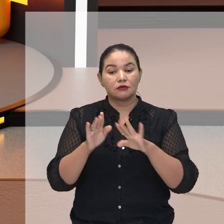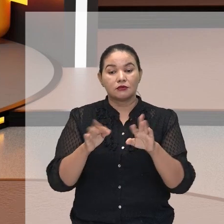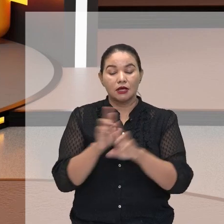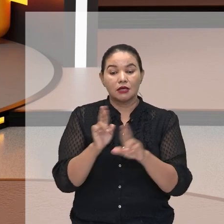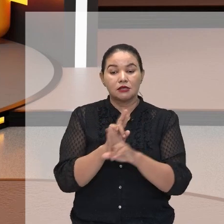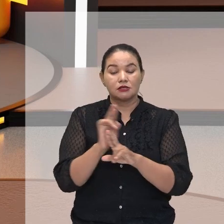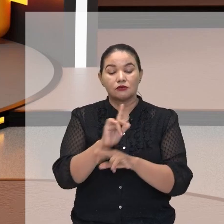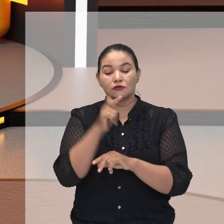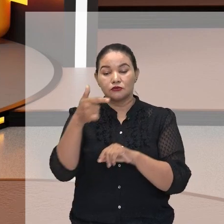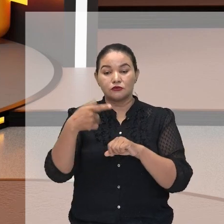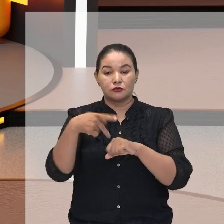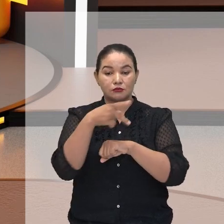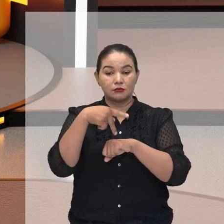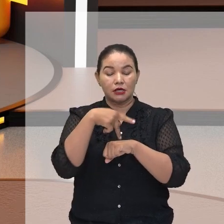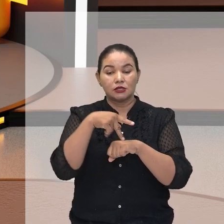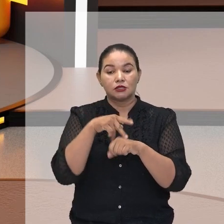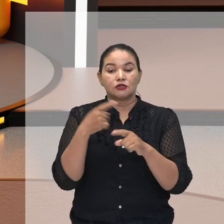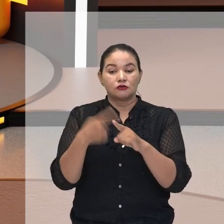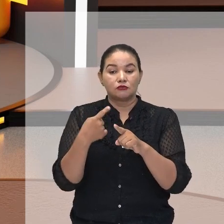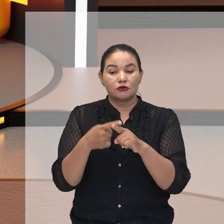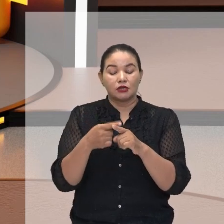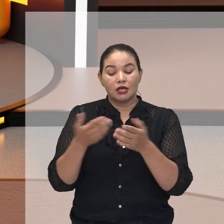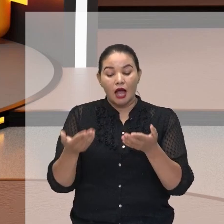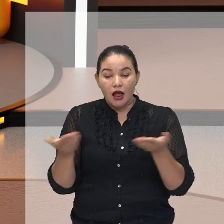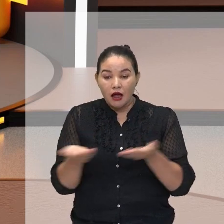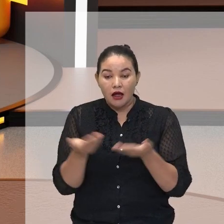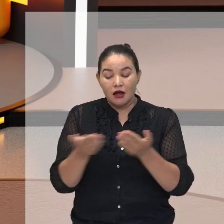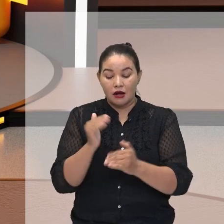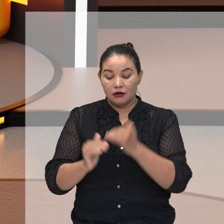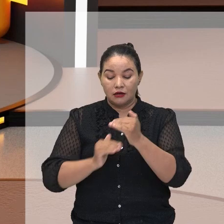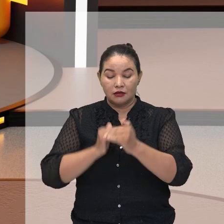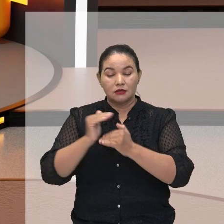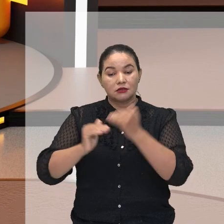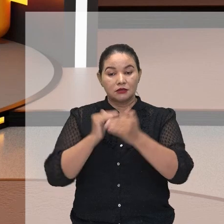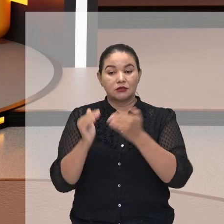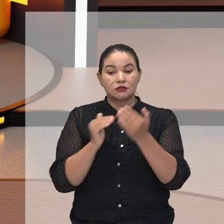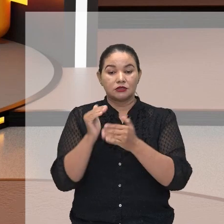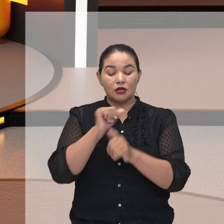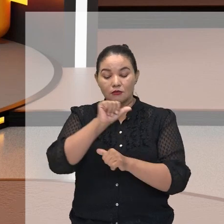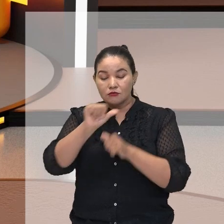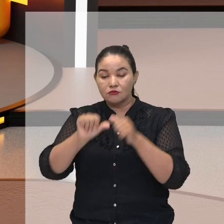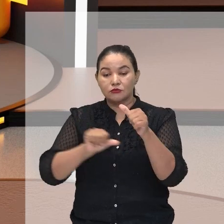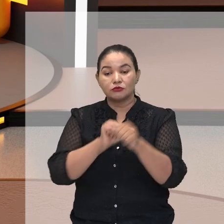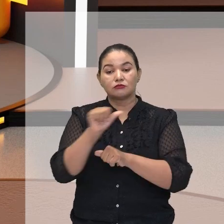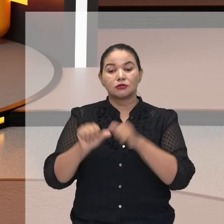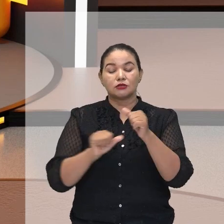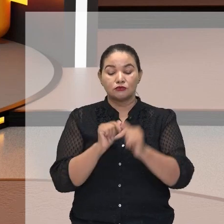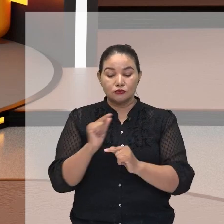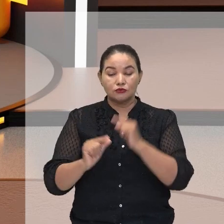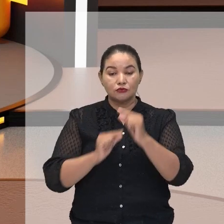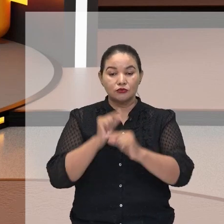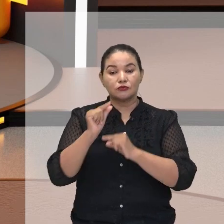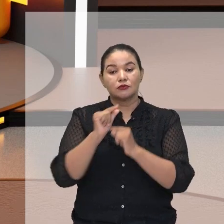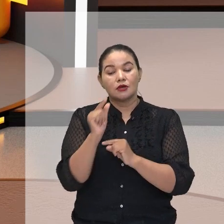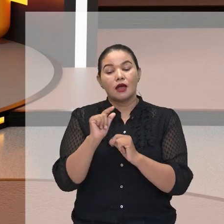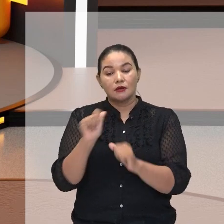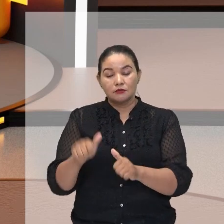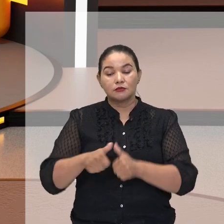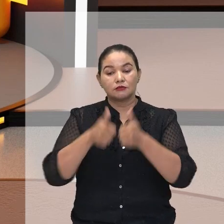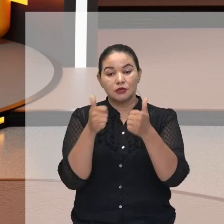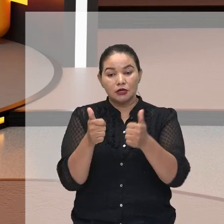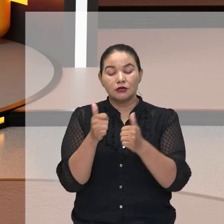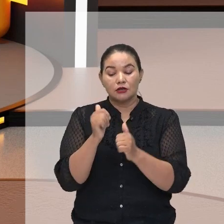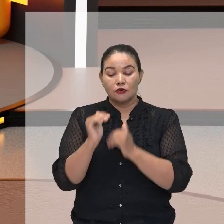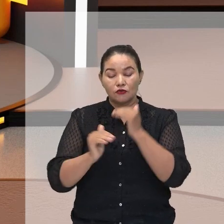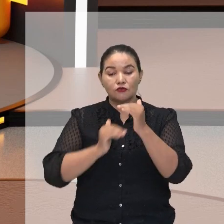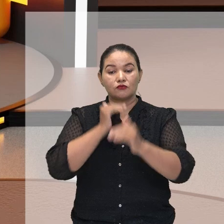5 países, por conta de eles estarem se desenvolvendo, passando por essa transição de realmente melhorar o seu